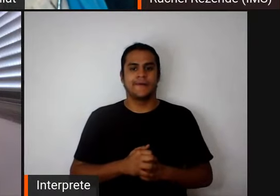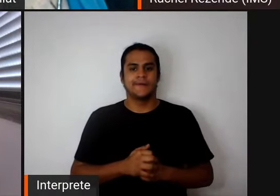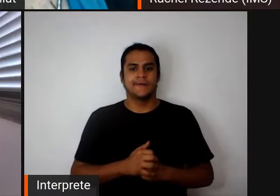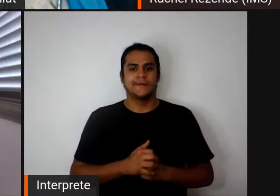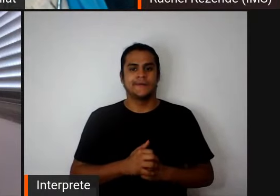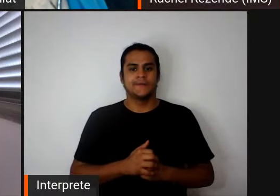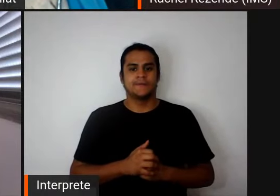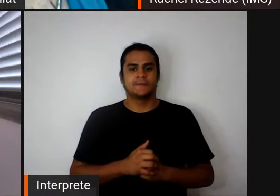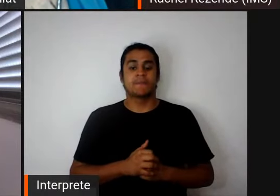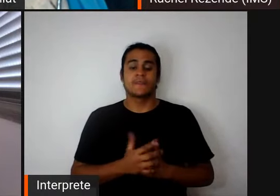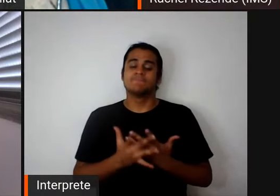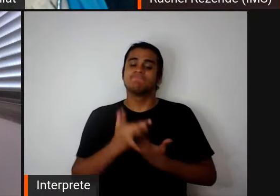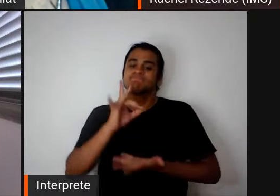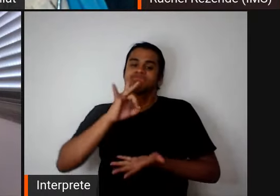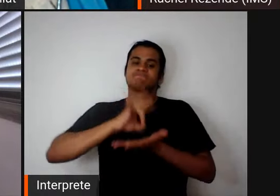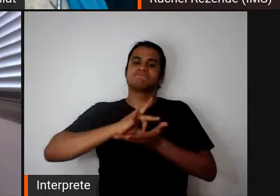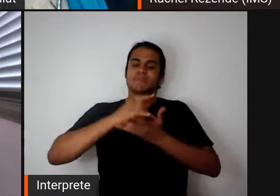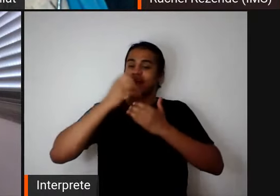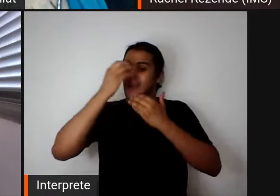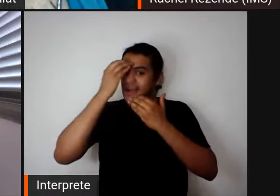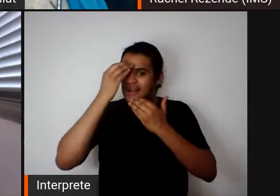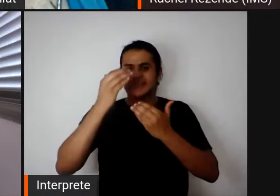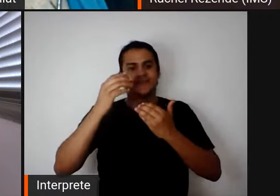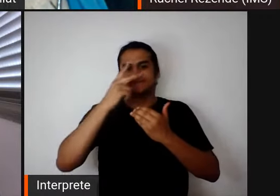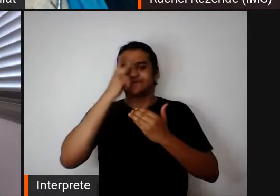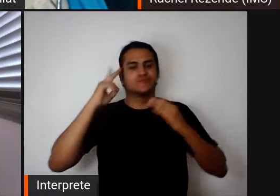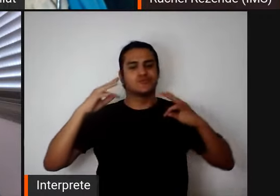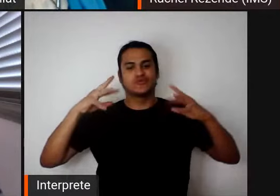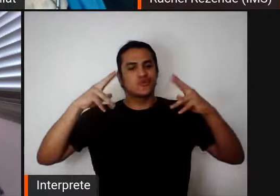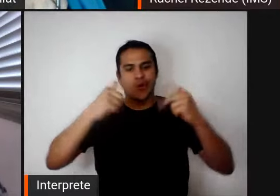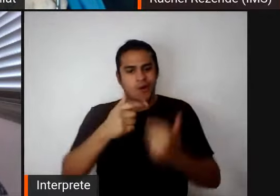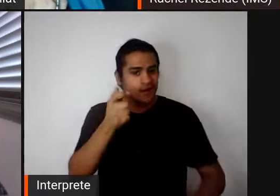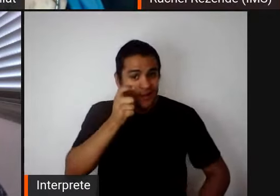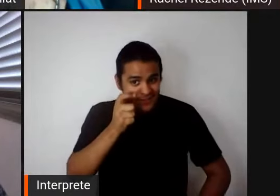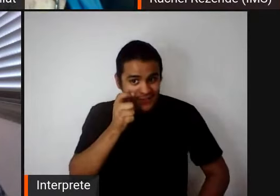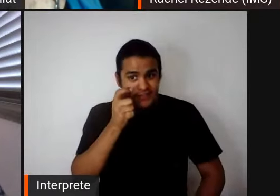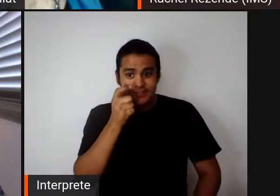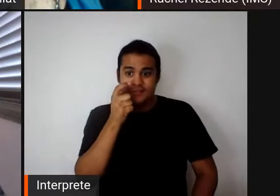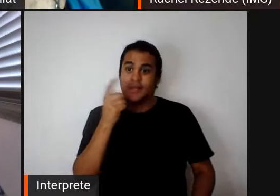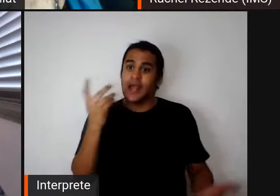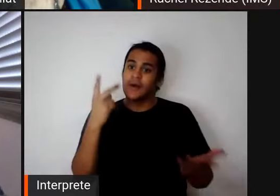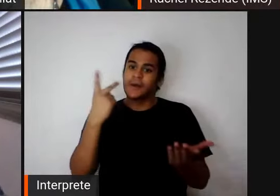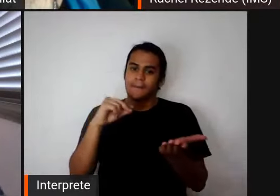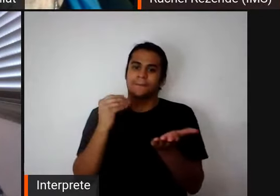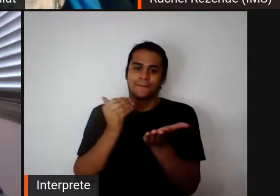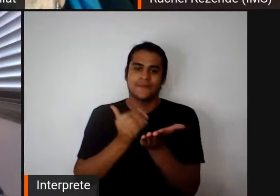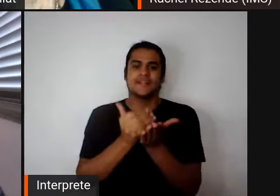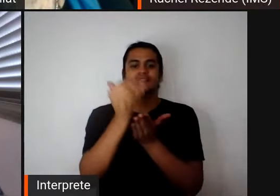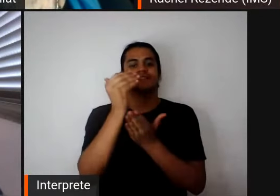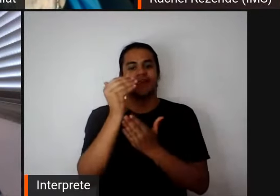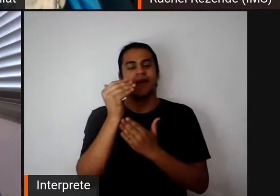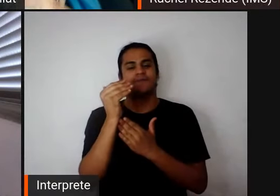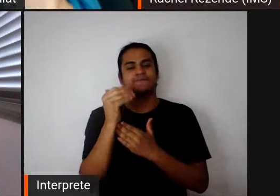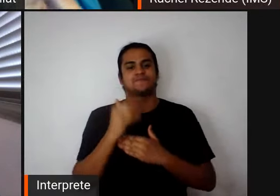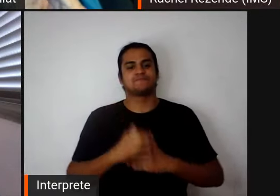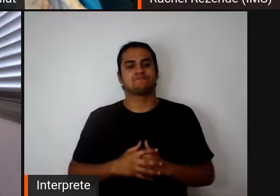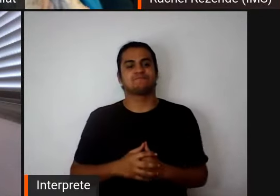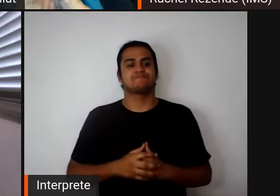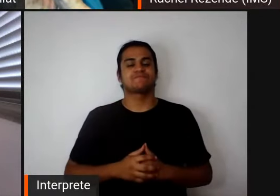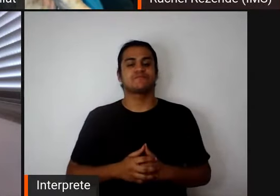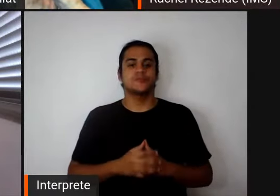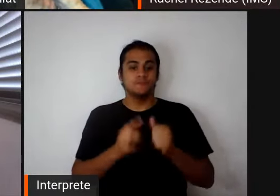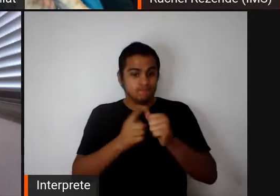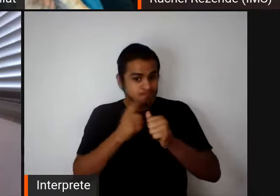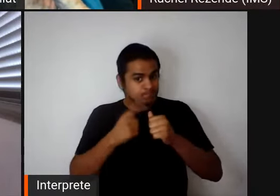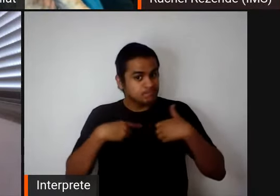realmente, então, agradeço a todos e vamos iniciar, né, quer dizer, essa conversa. Eu gostaria de dizer que, para